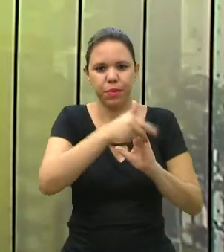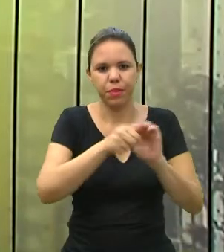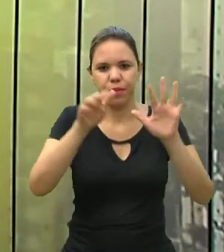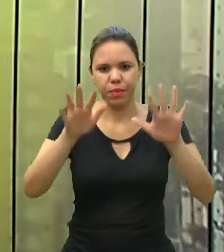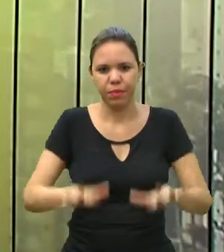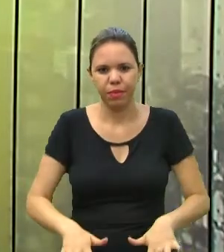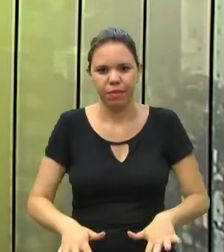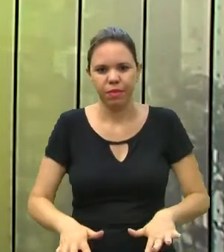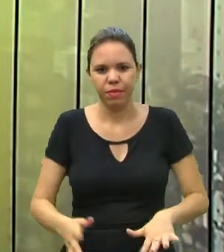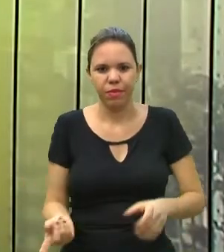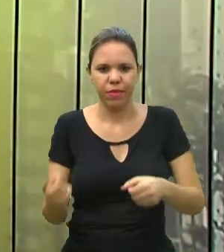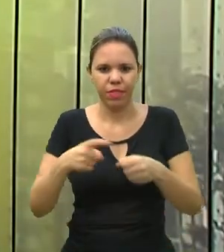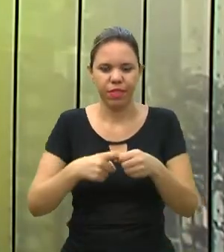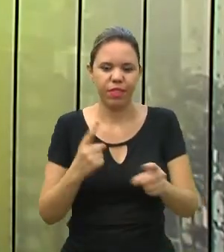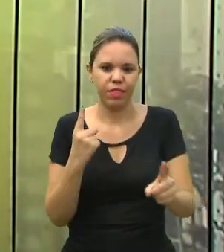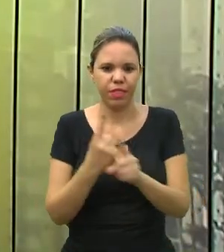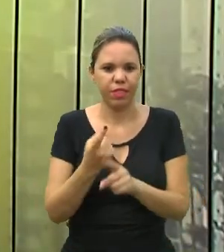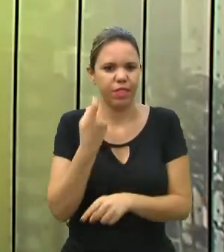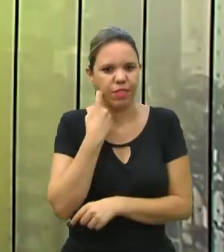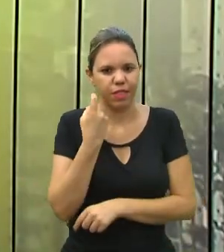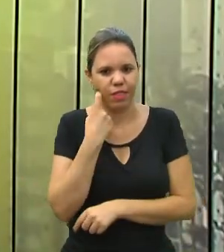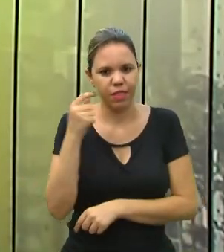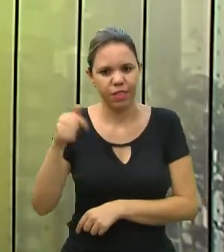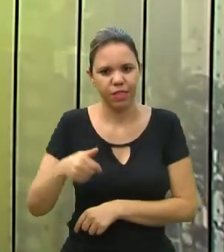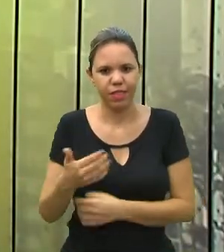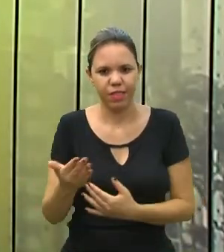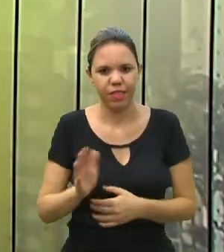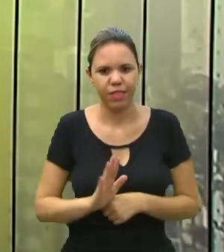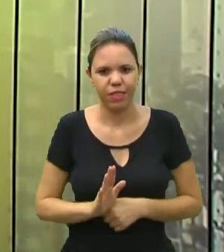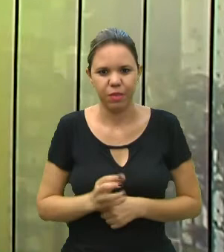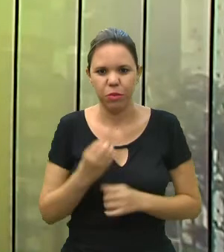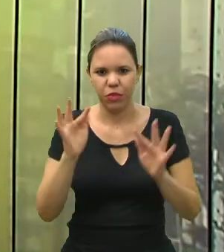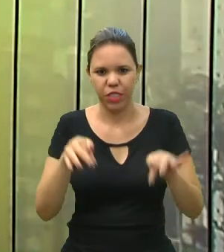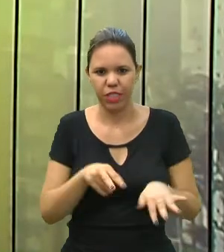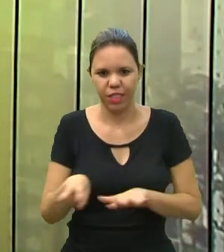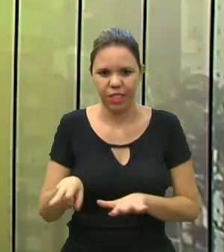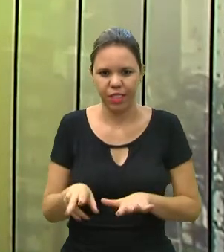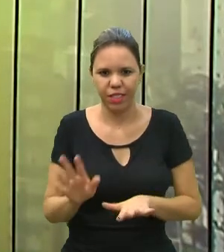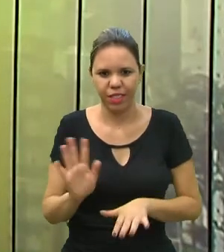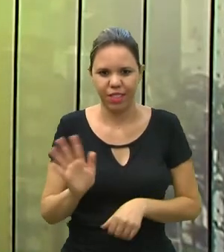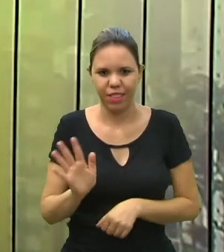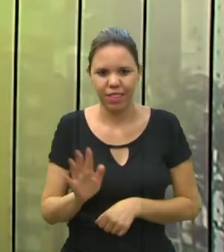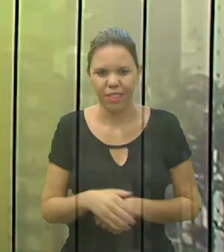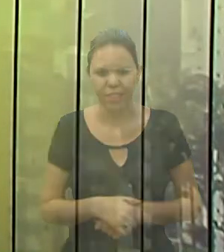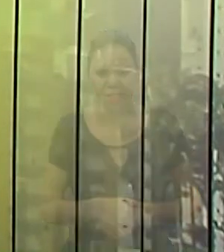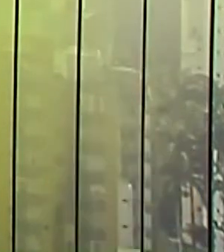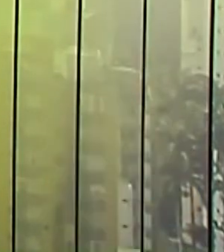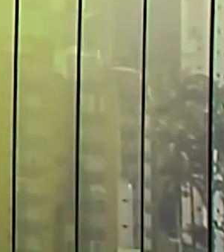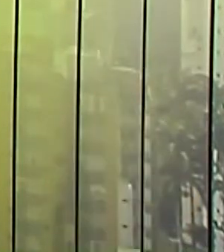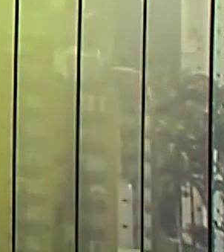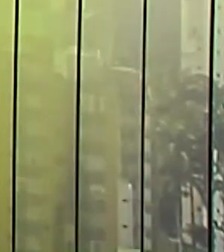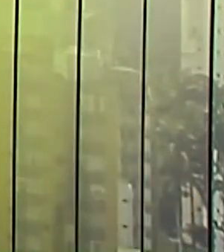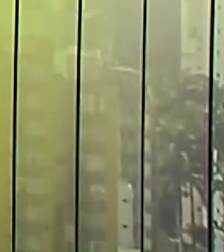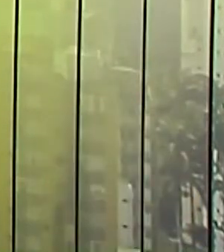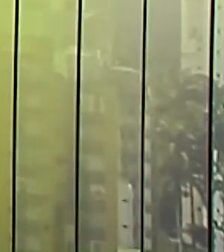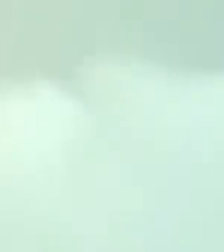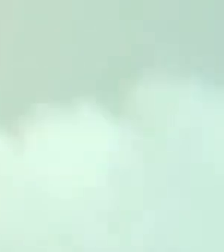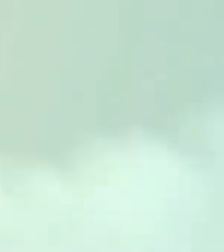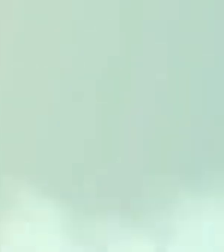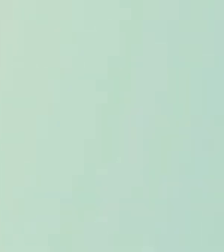Giro Ambiental fica por aqui, mas eu volto a te ver na sexta-feira que vem. Um bom fim de semana e até lá! Tchau!